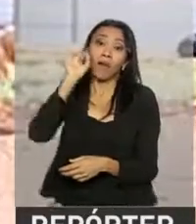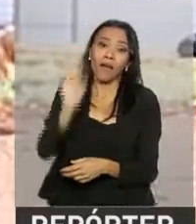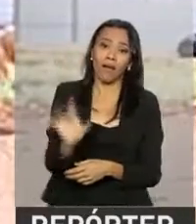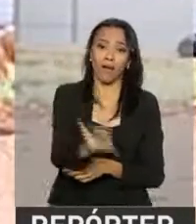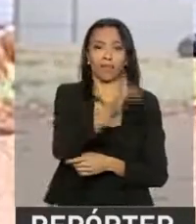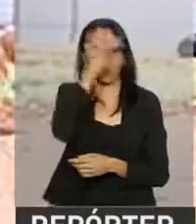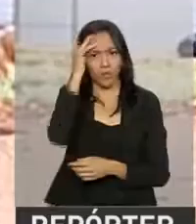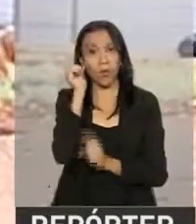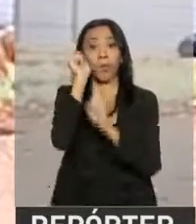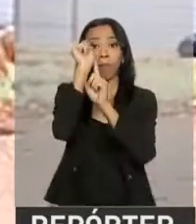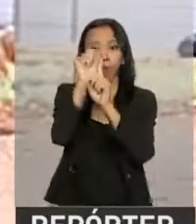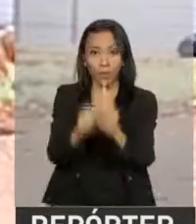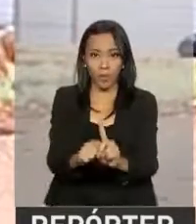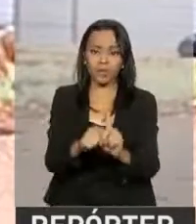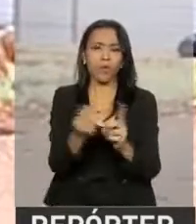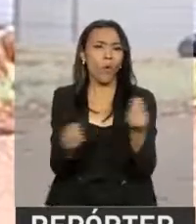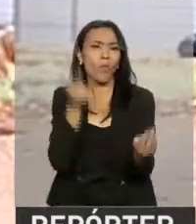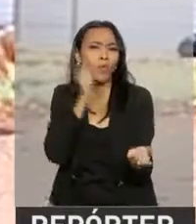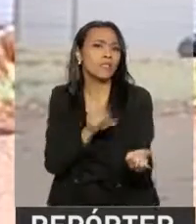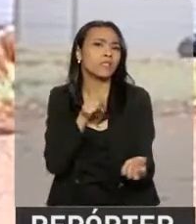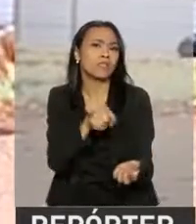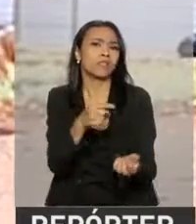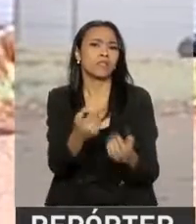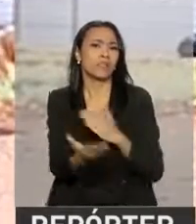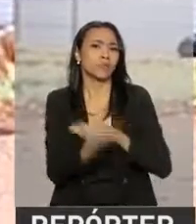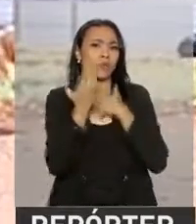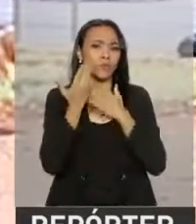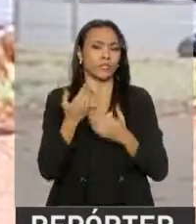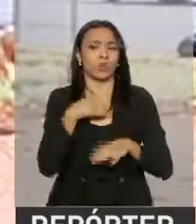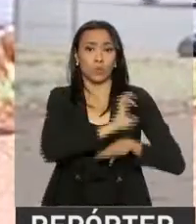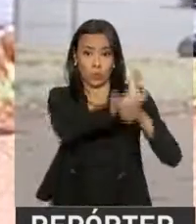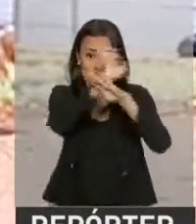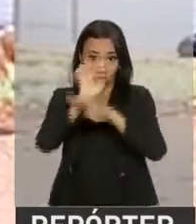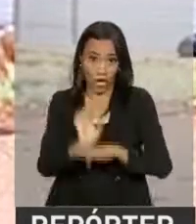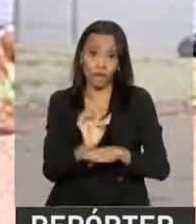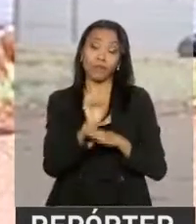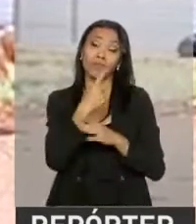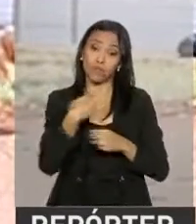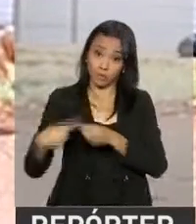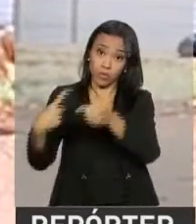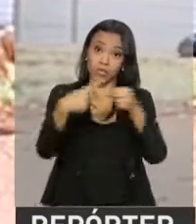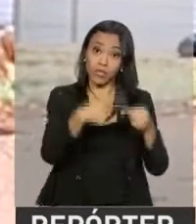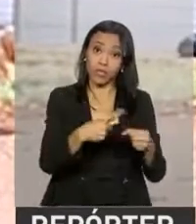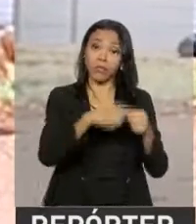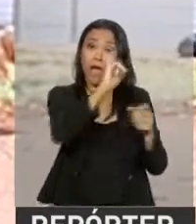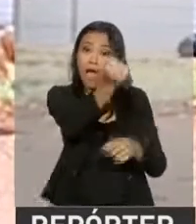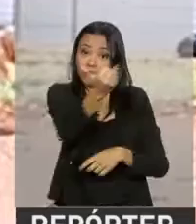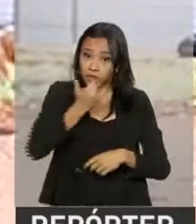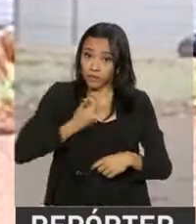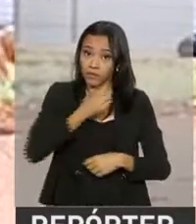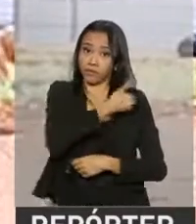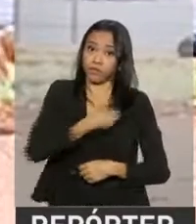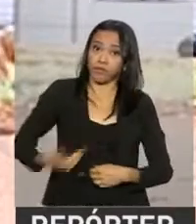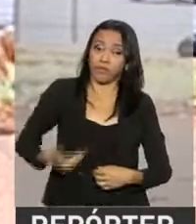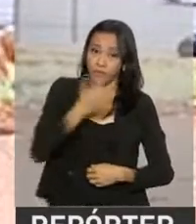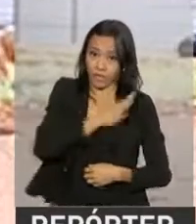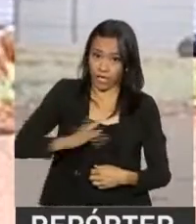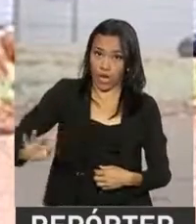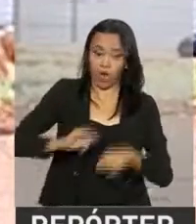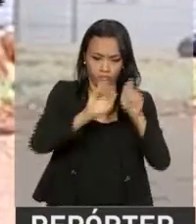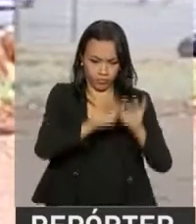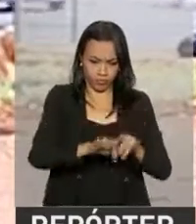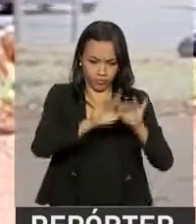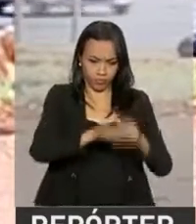Para ter acesso ao benefício, os estados e municípios devem pedir um reconhecimento federal e encaminhar